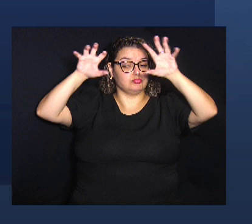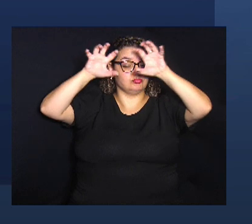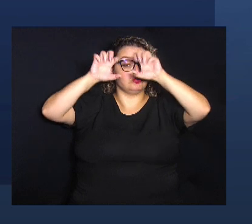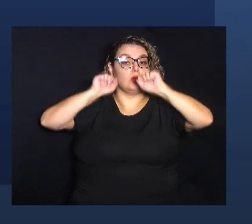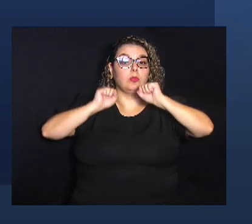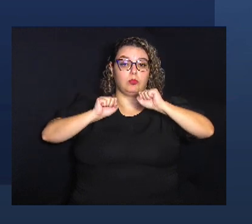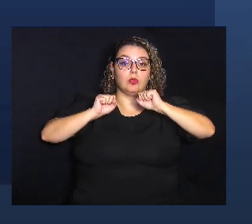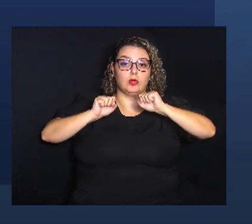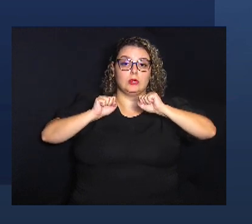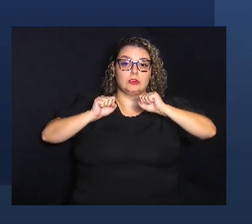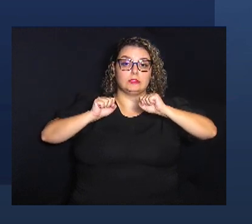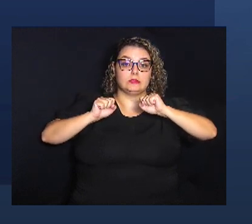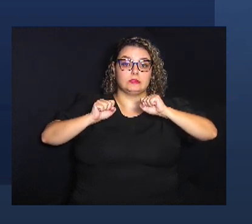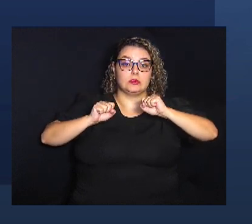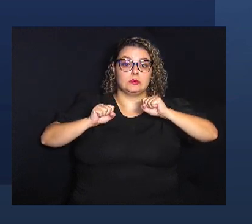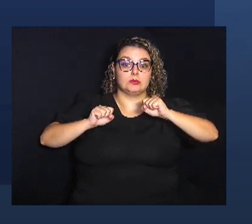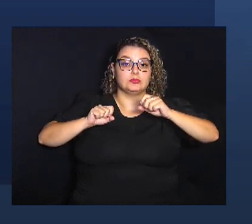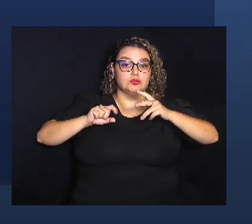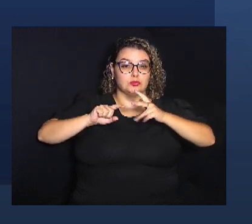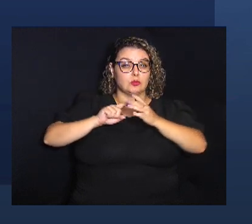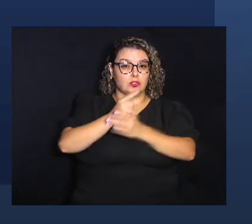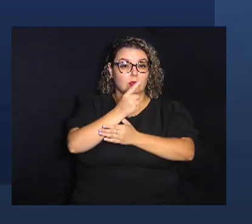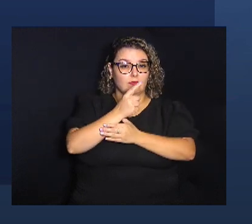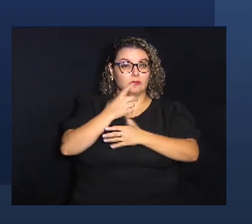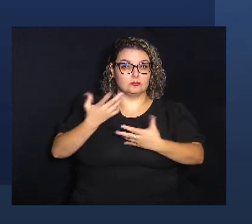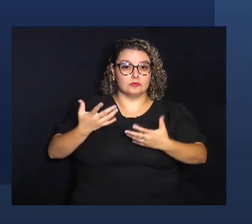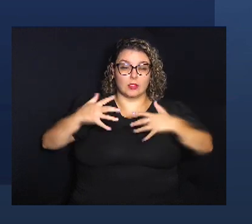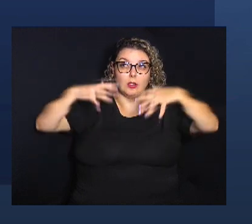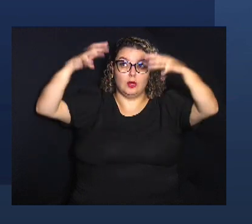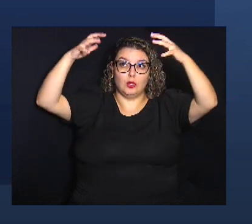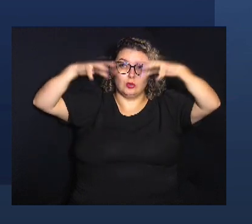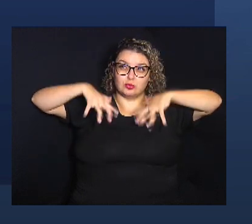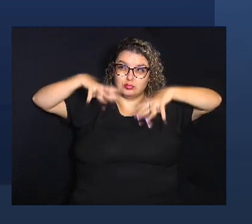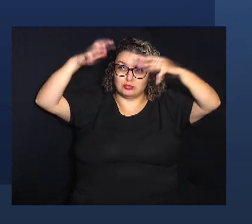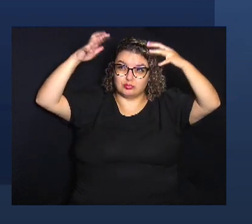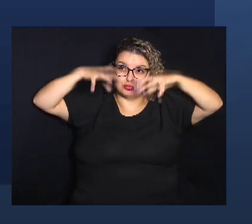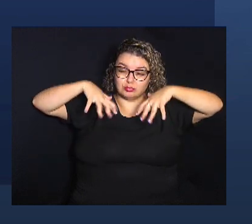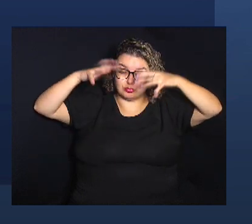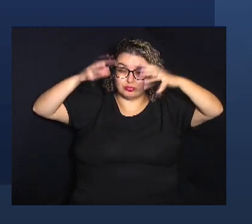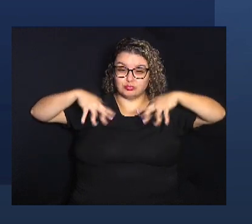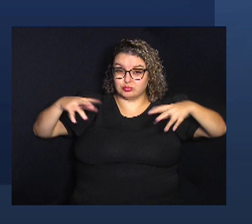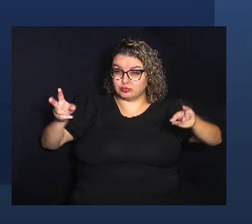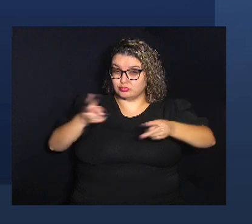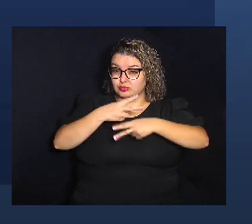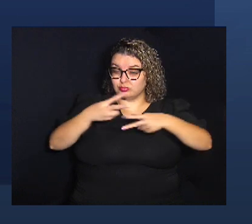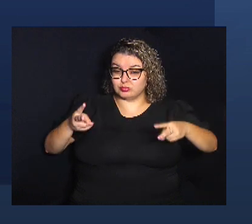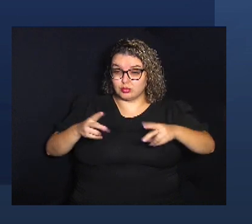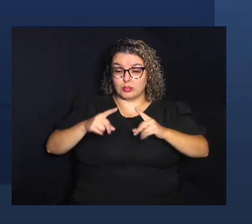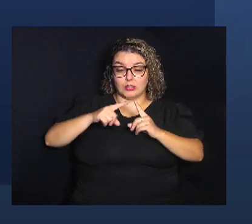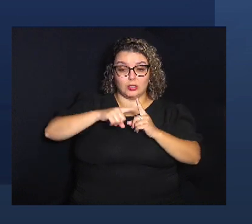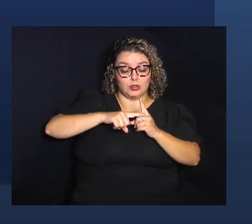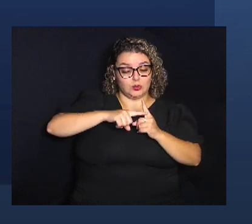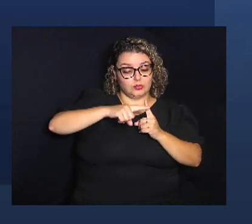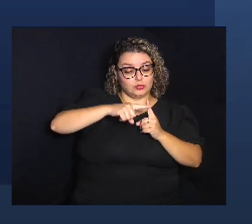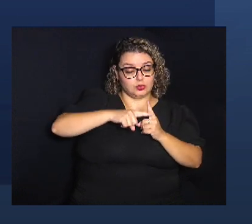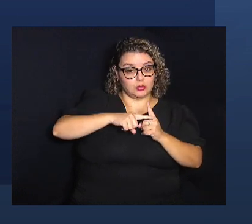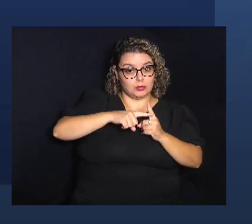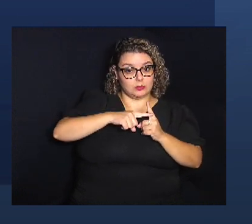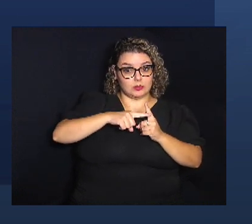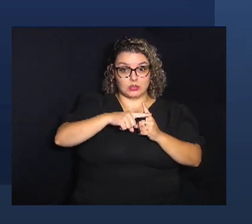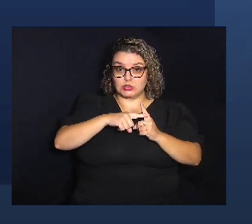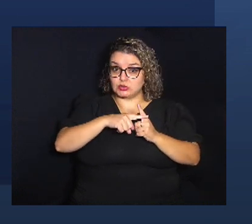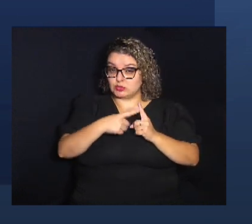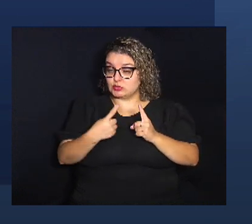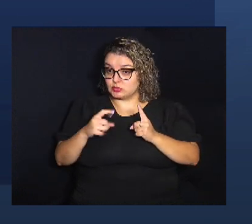em nuvens profundas que poderão culminar em pancadas de chuva e temporais. As temperaturas ficam entre a mínima